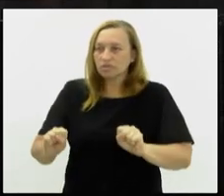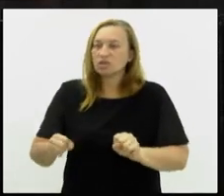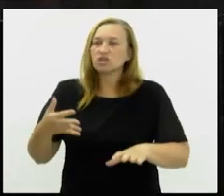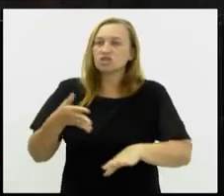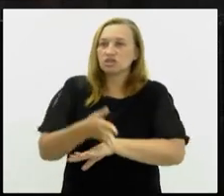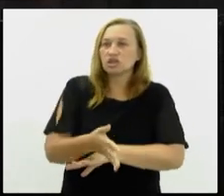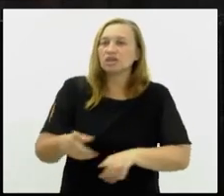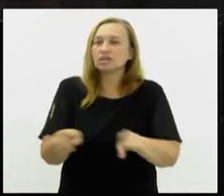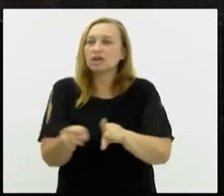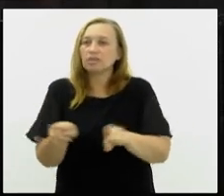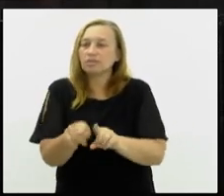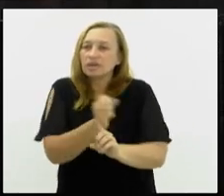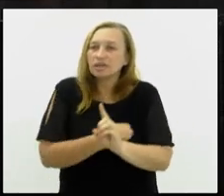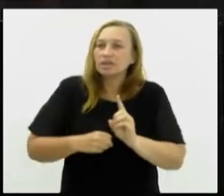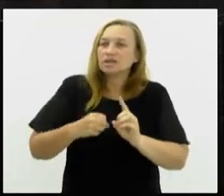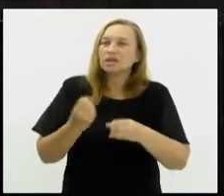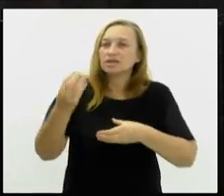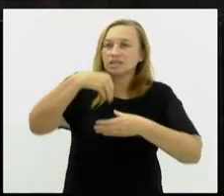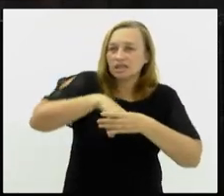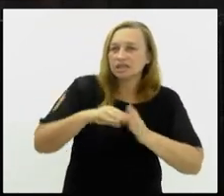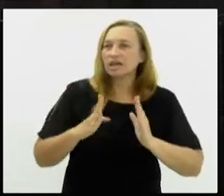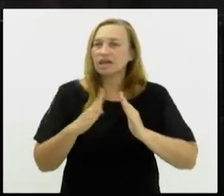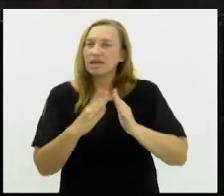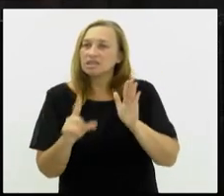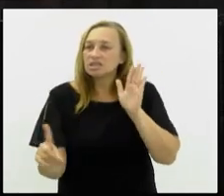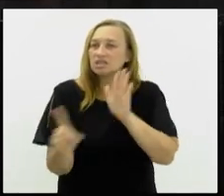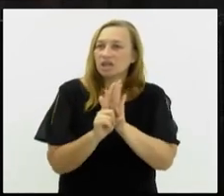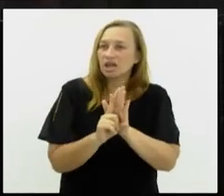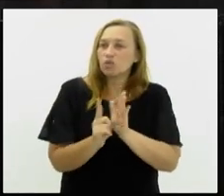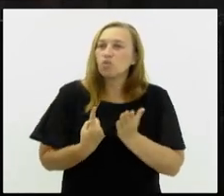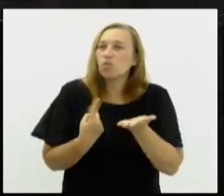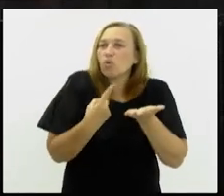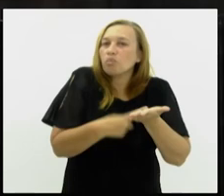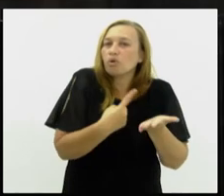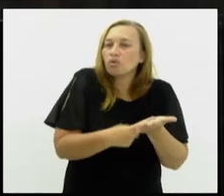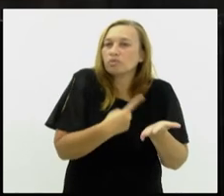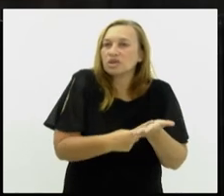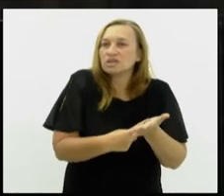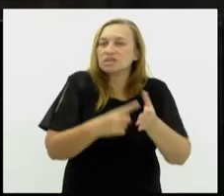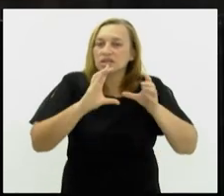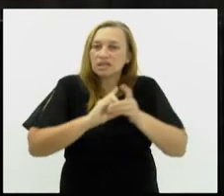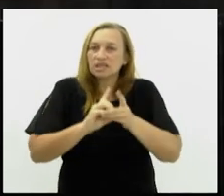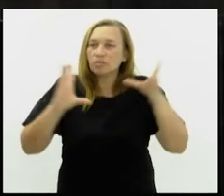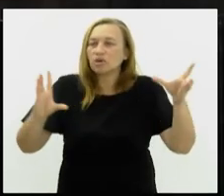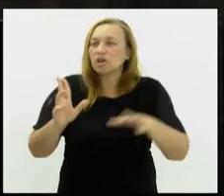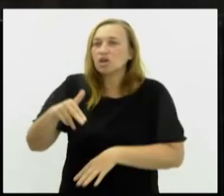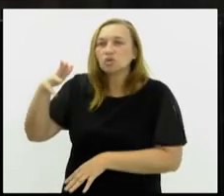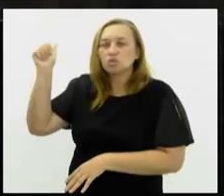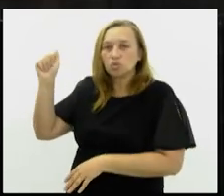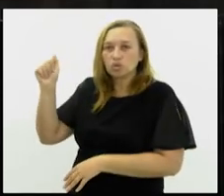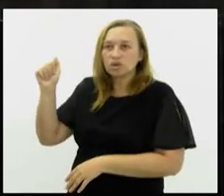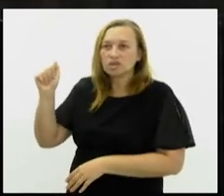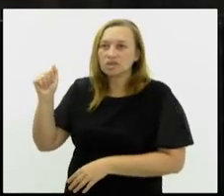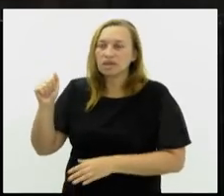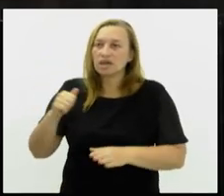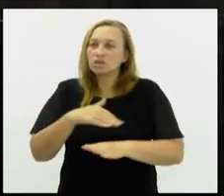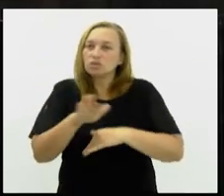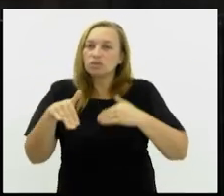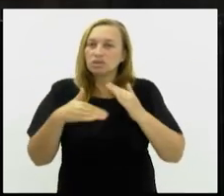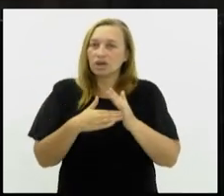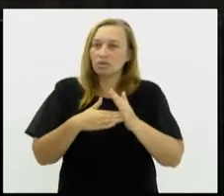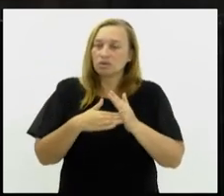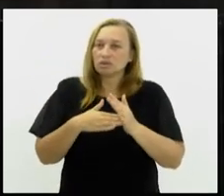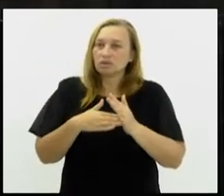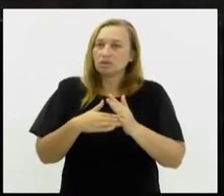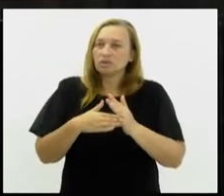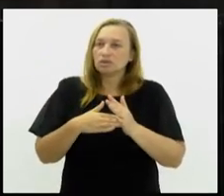também dentro das casas legislativas o compromisso de que a democracia nunca será plena enquanto